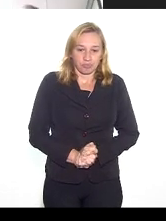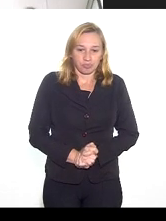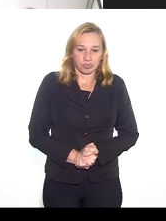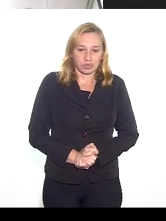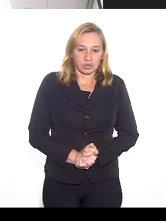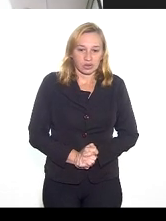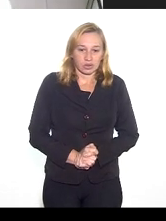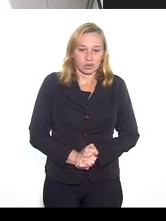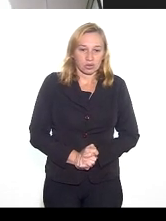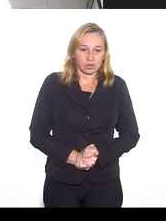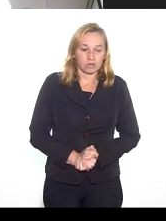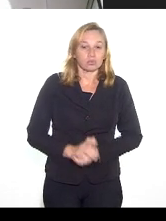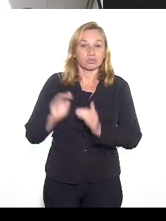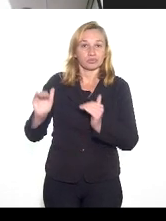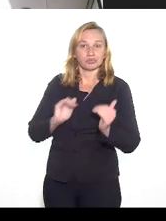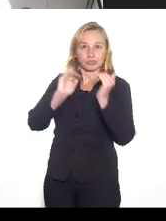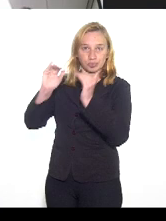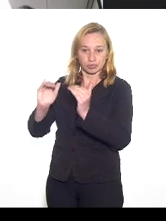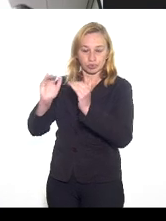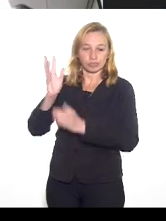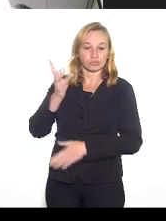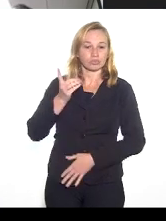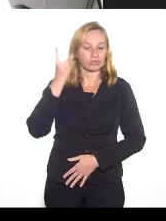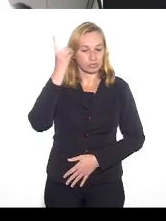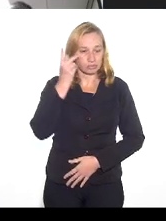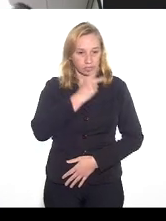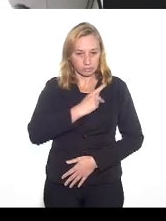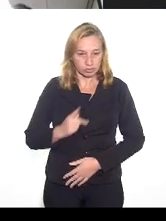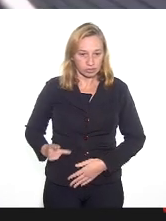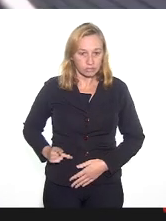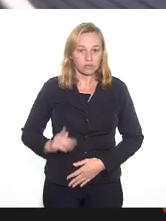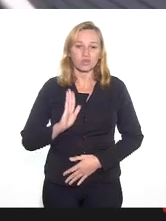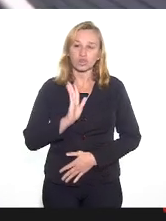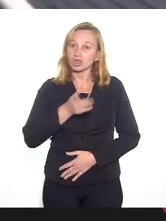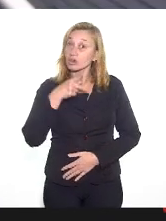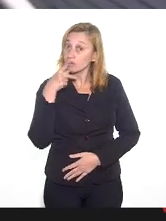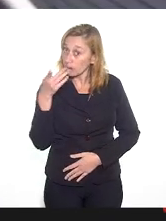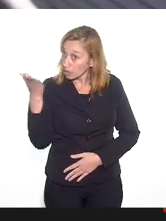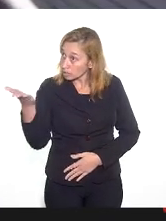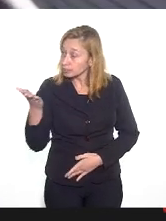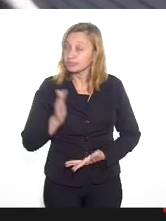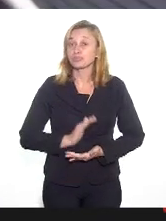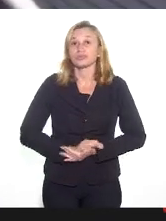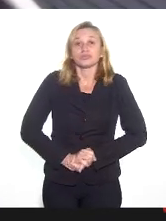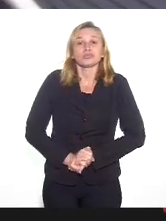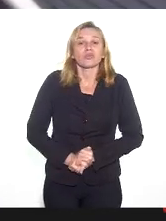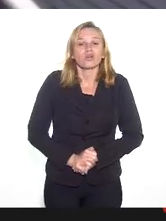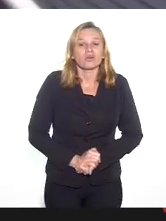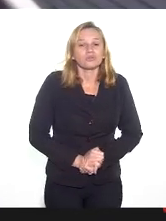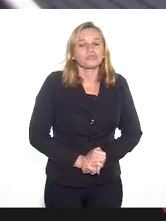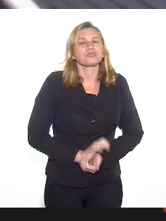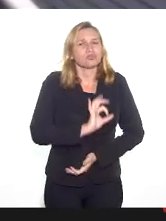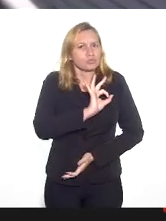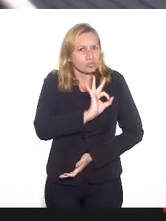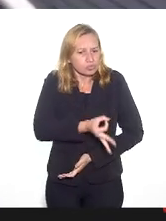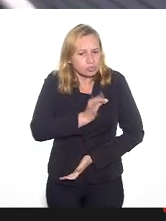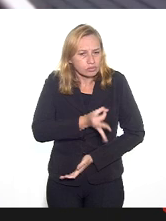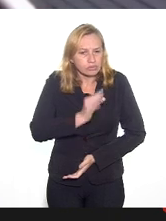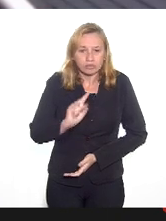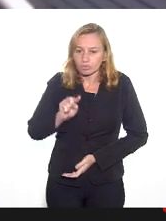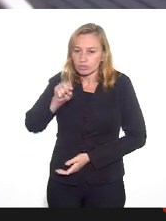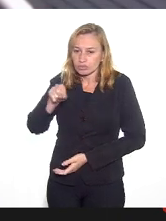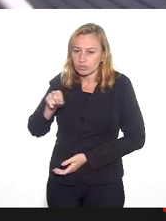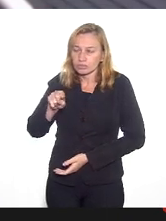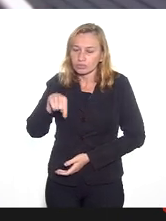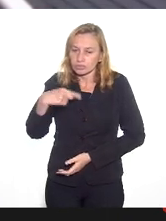Bom, Excelência, a gente, como já havia dito a Vossa Excelência, a gente, com certeza, nessa próxima semana, a